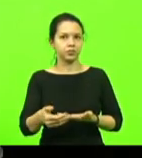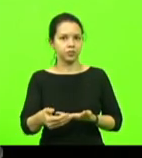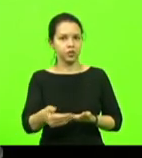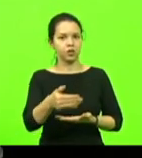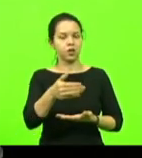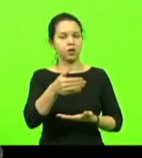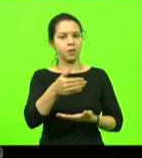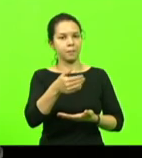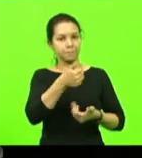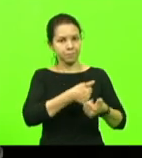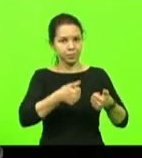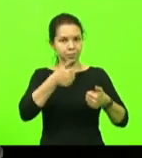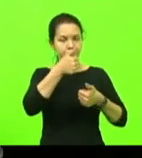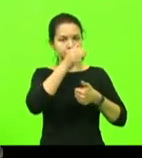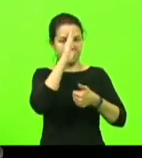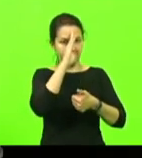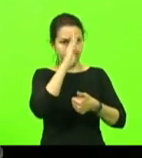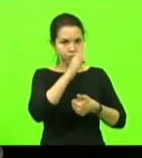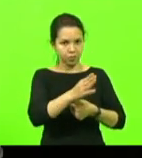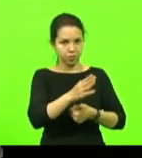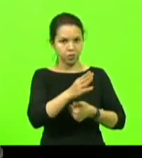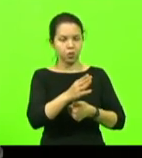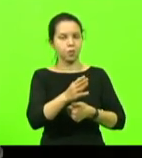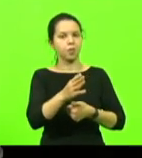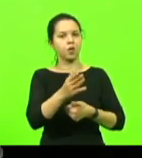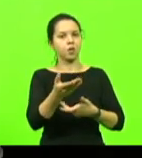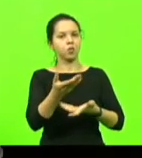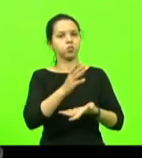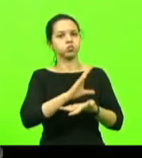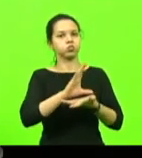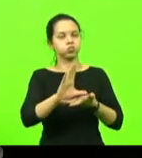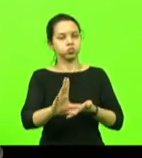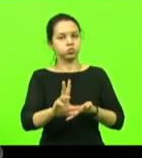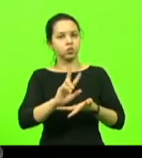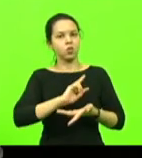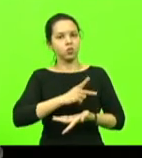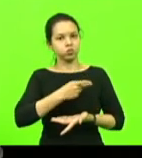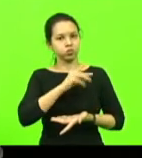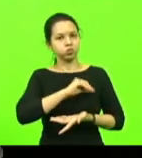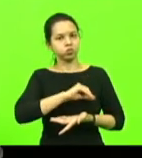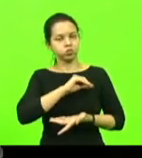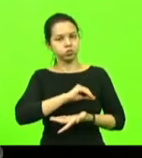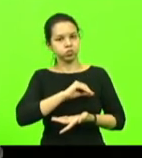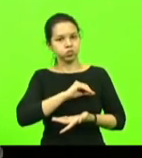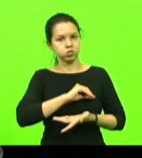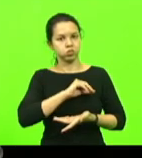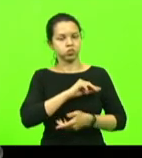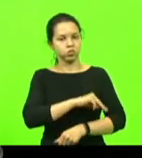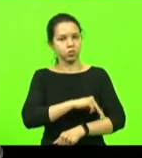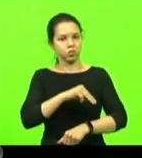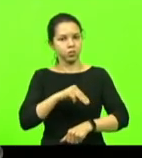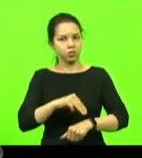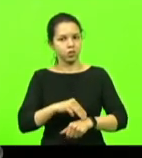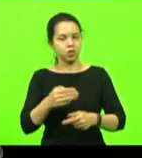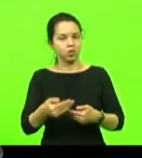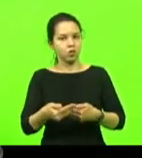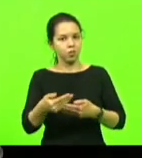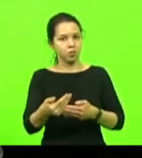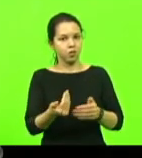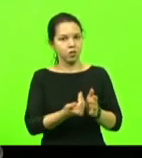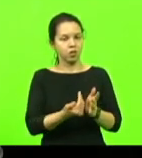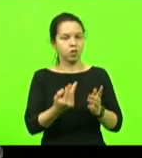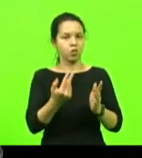priorizados para recompor a tabela de vencimentos da carreira do magistério e, assim, iniciar um processo de recuperação dos